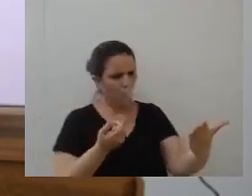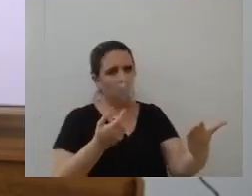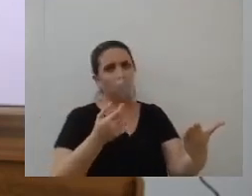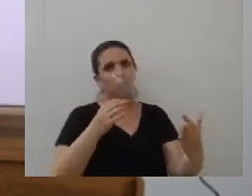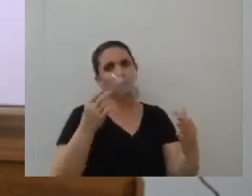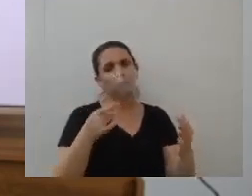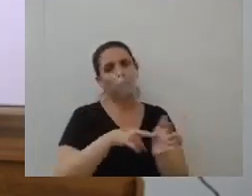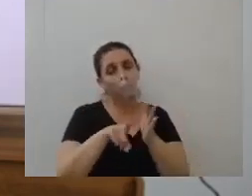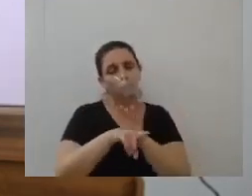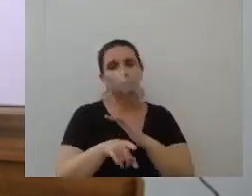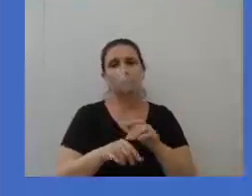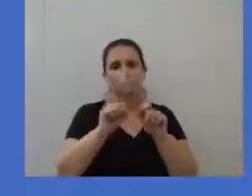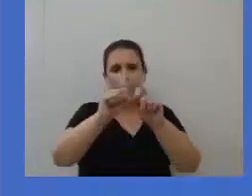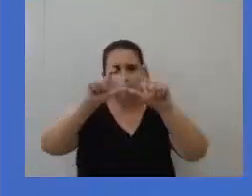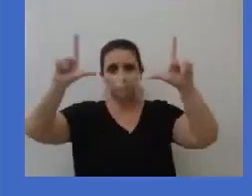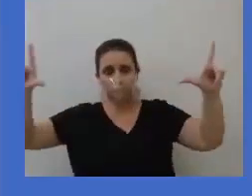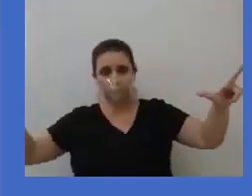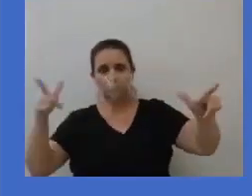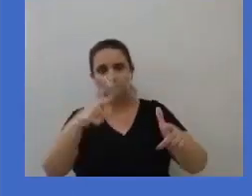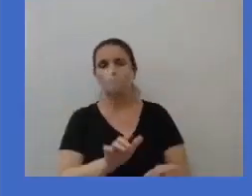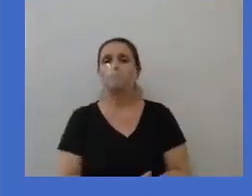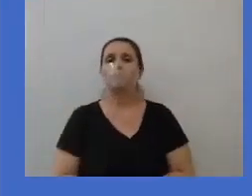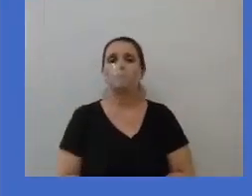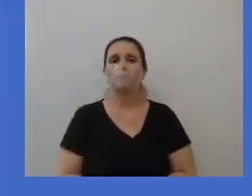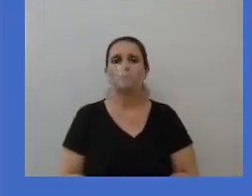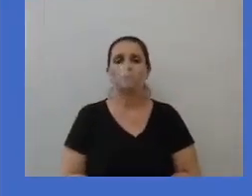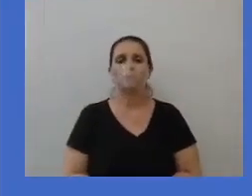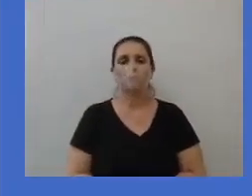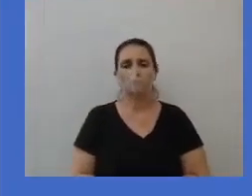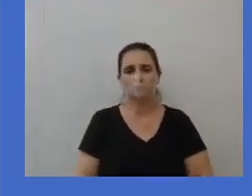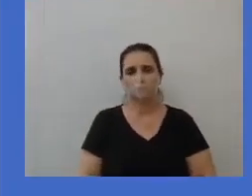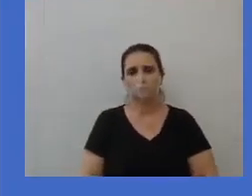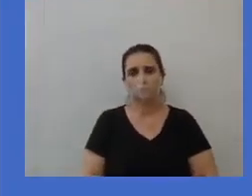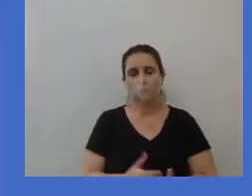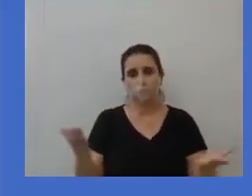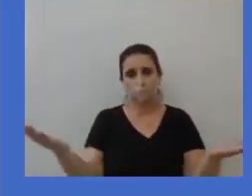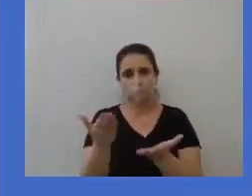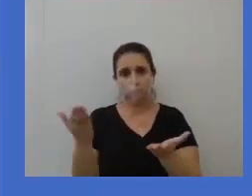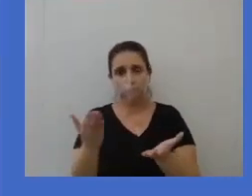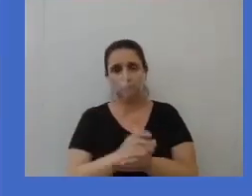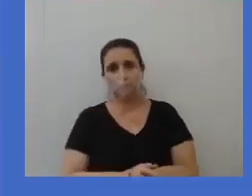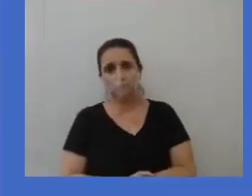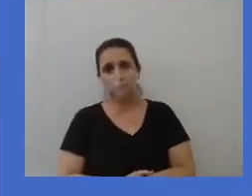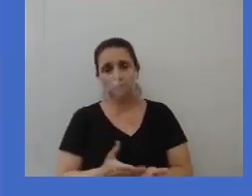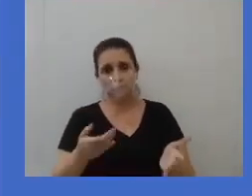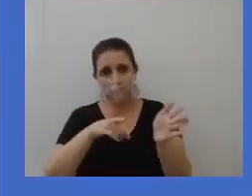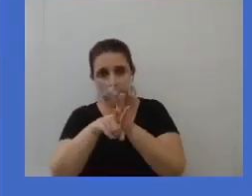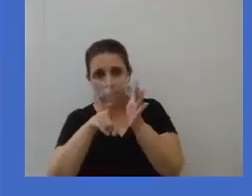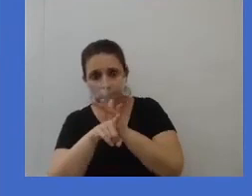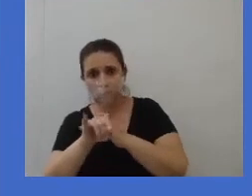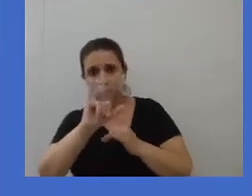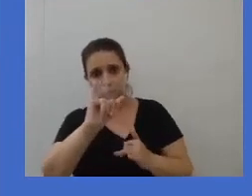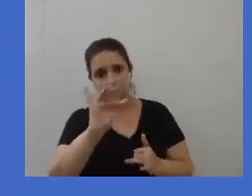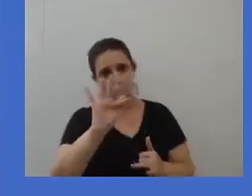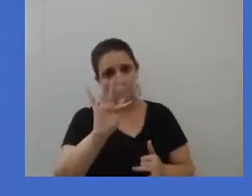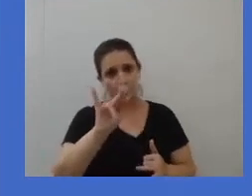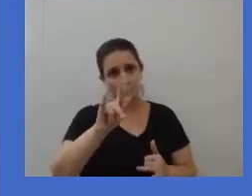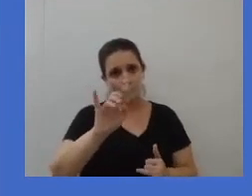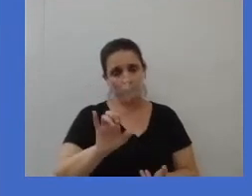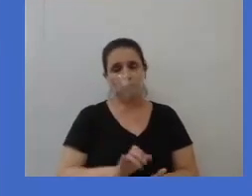certas questões. Tela cheia novamente e nós vamos analisar esse quesito do